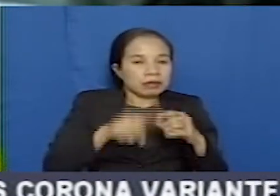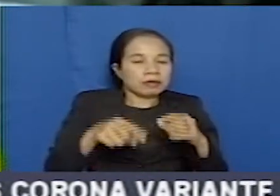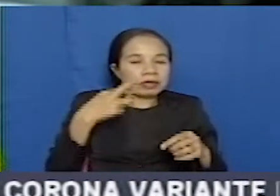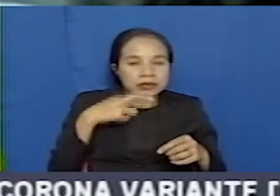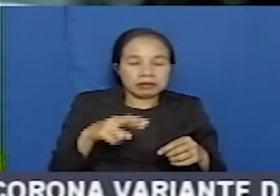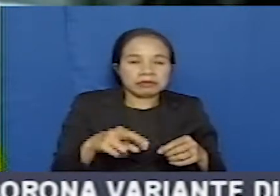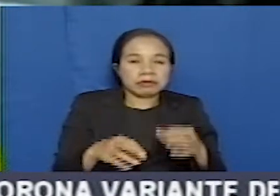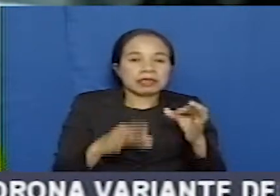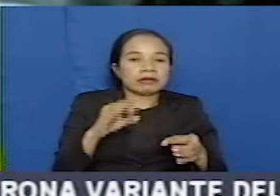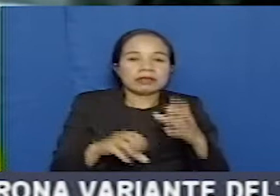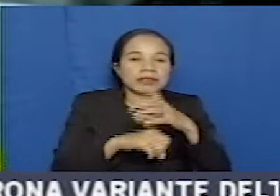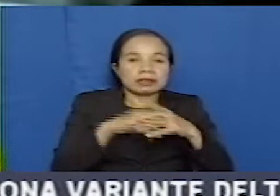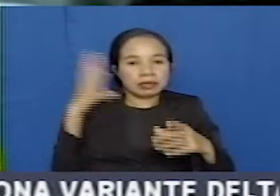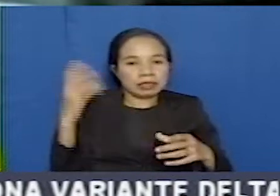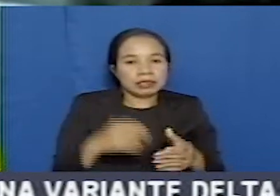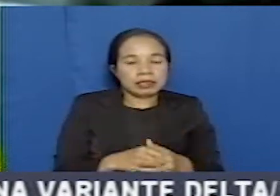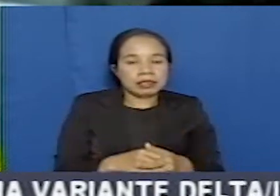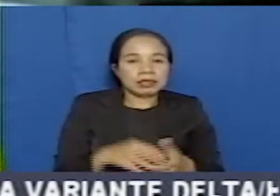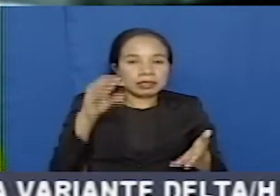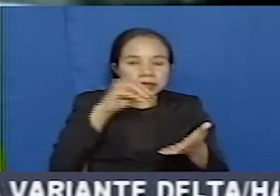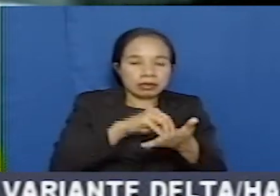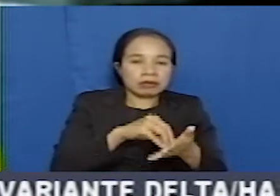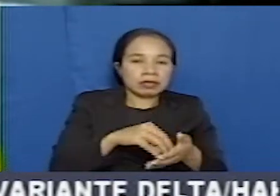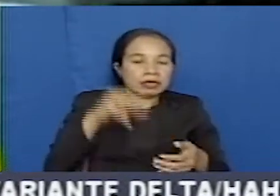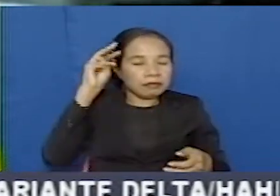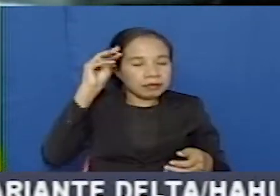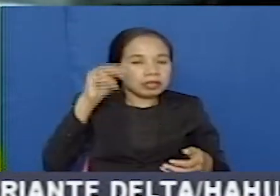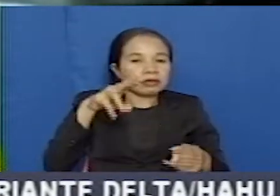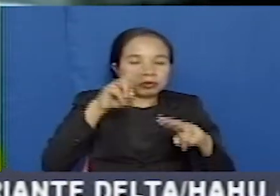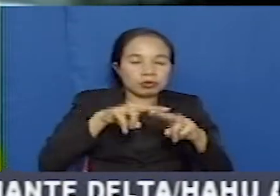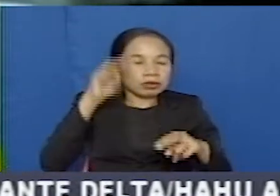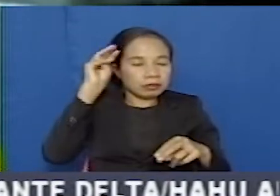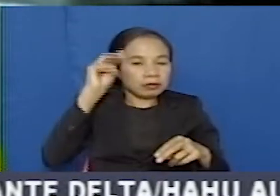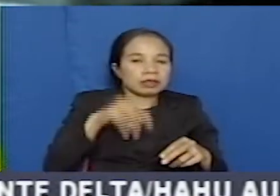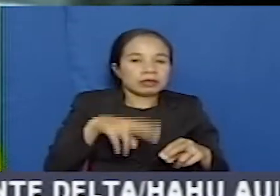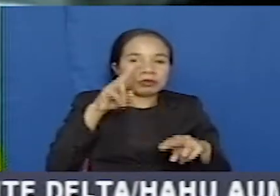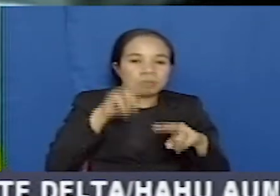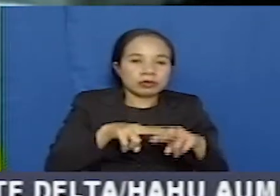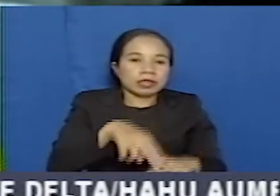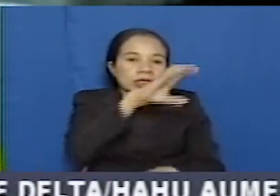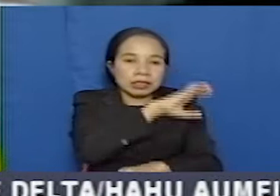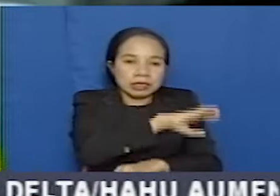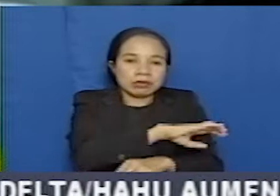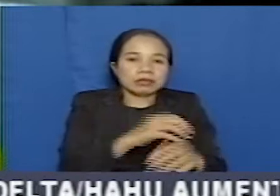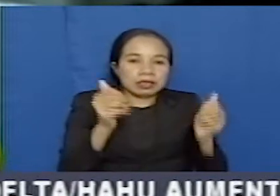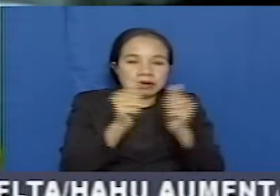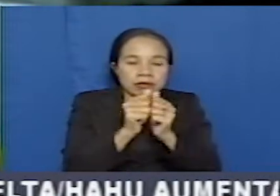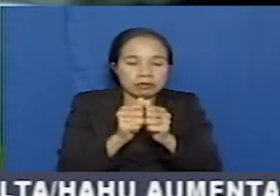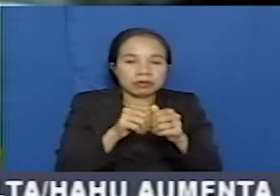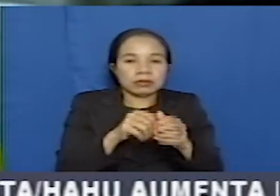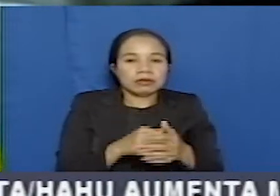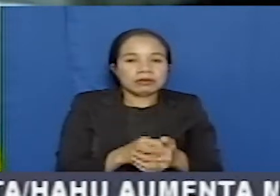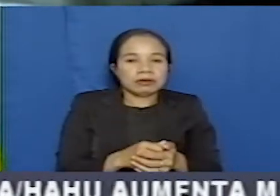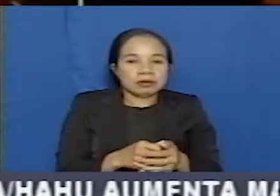andita. Tau te ministro per kare ka tau ba escolta tu sa. Poi ba tu ne ma ro